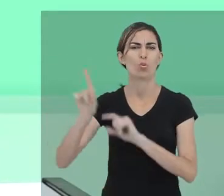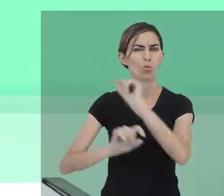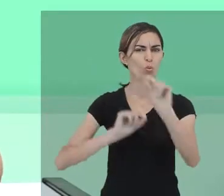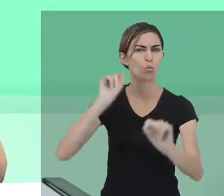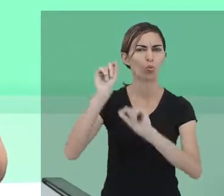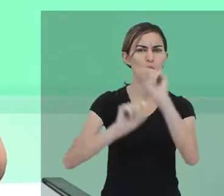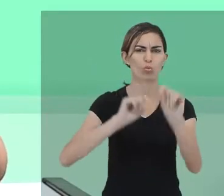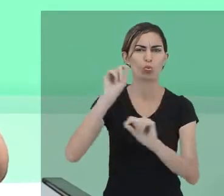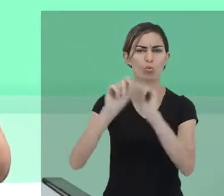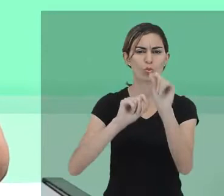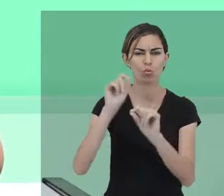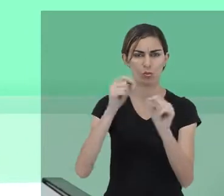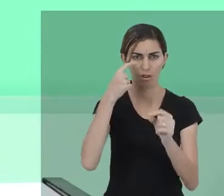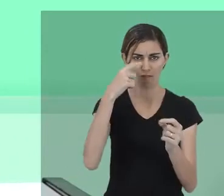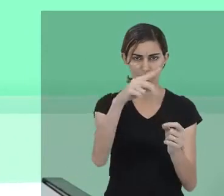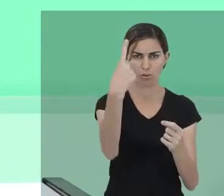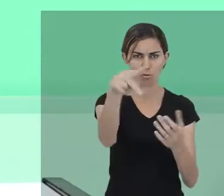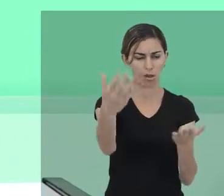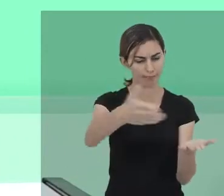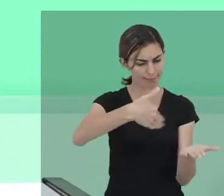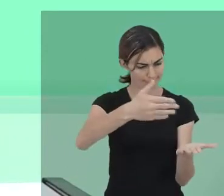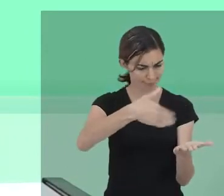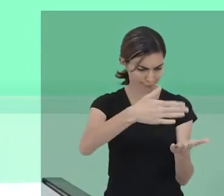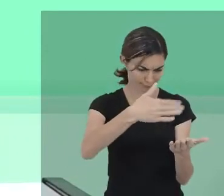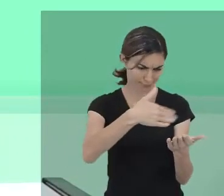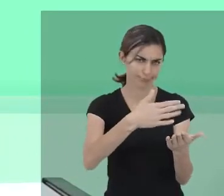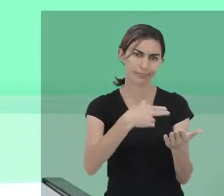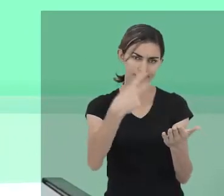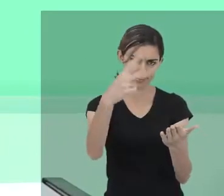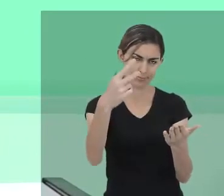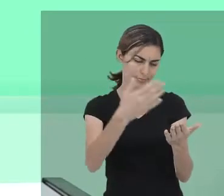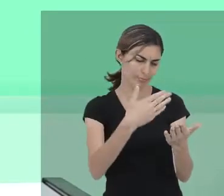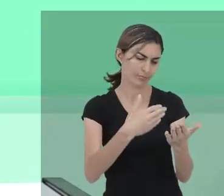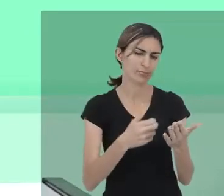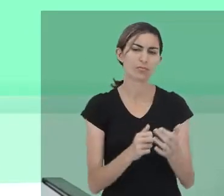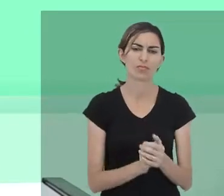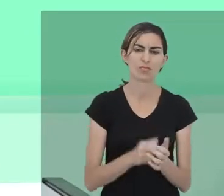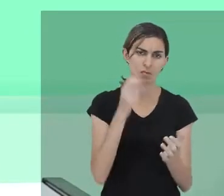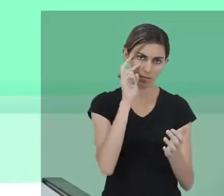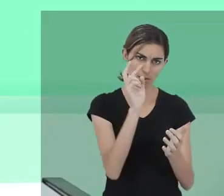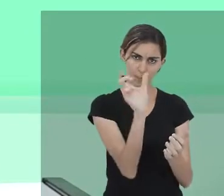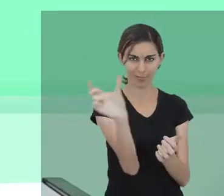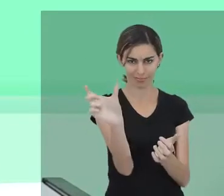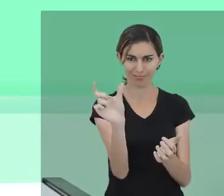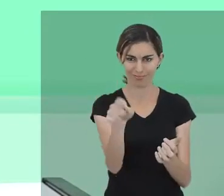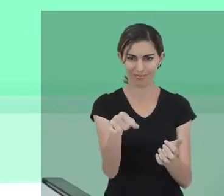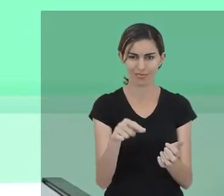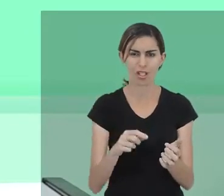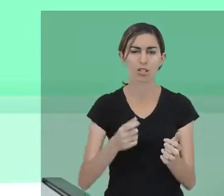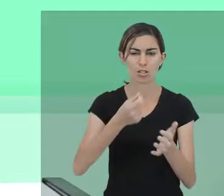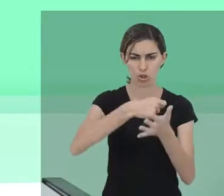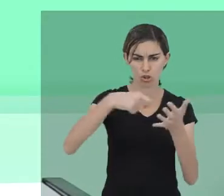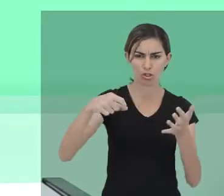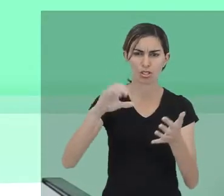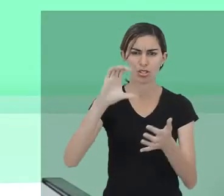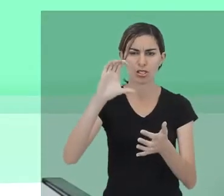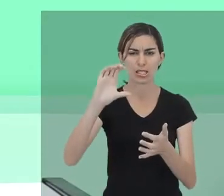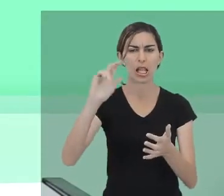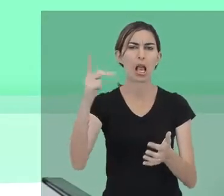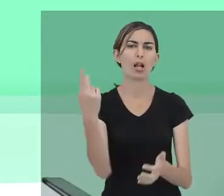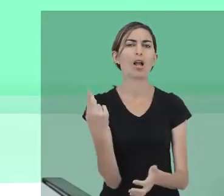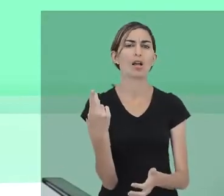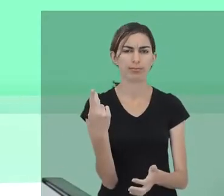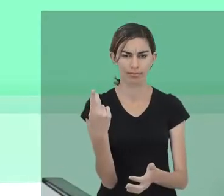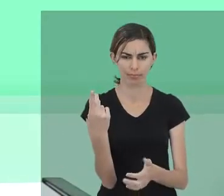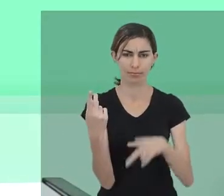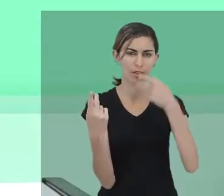Benchmarking. Você vai olhar na sua apostila, lá no seu caderno, esse bench está escrito com CH.